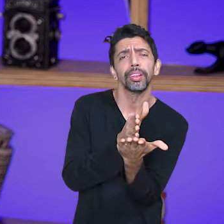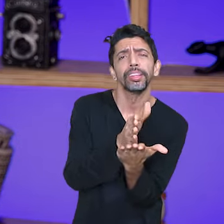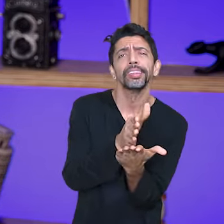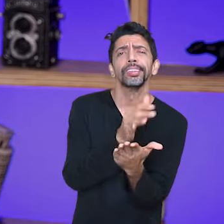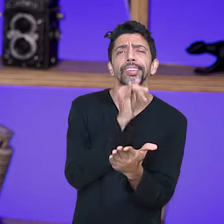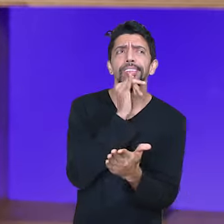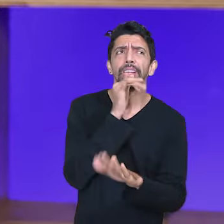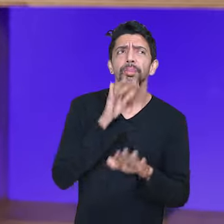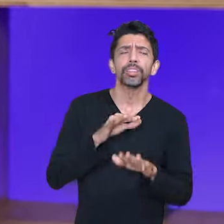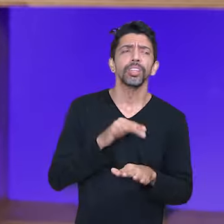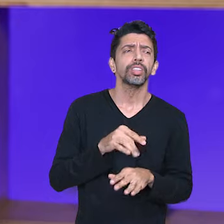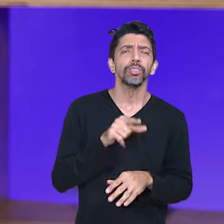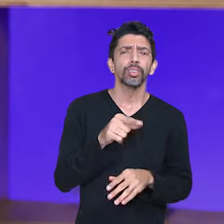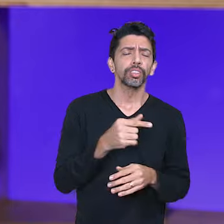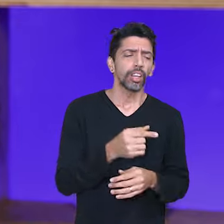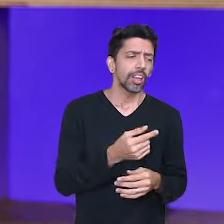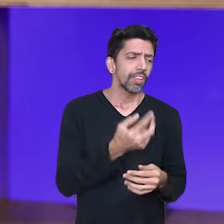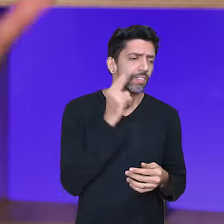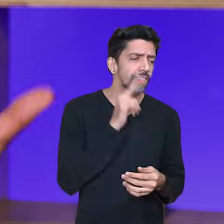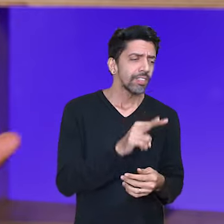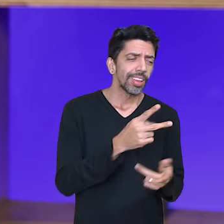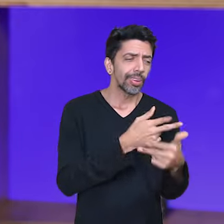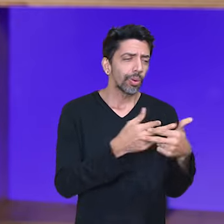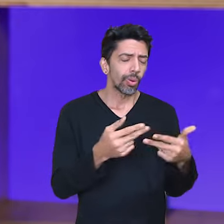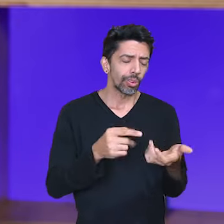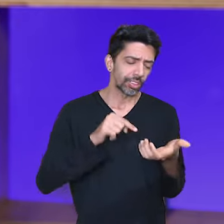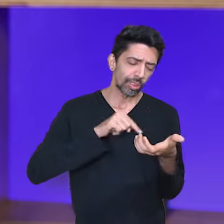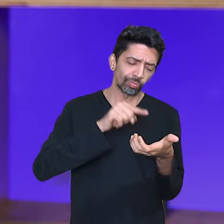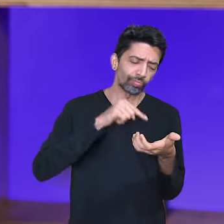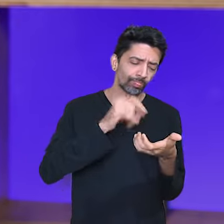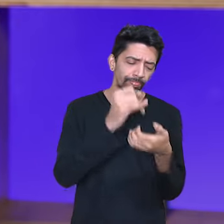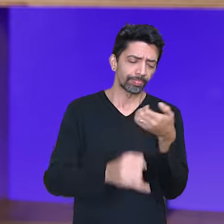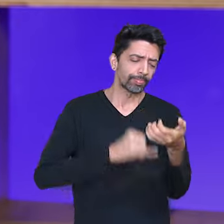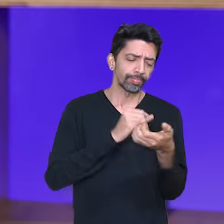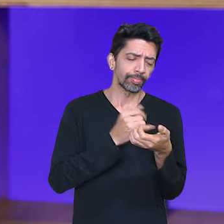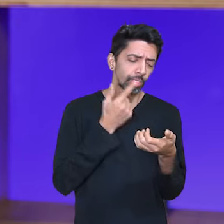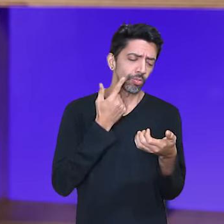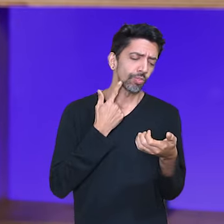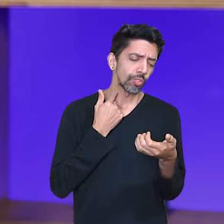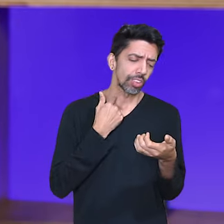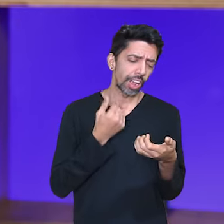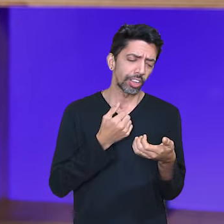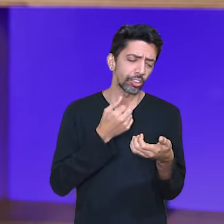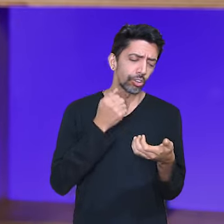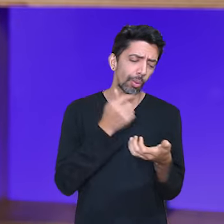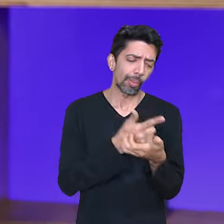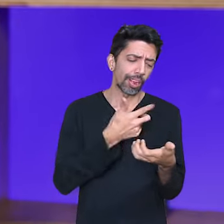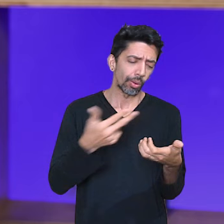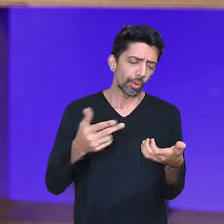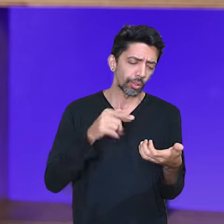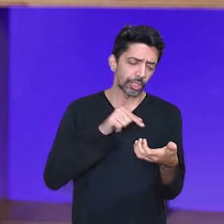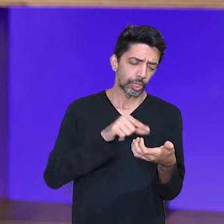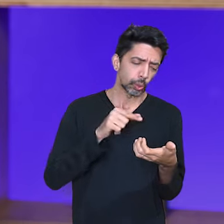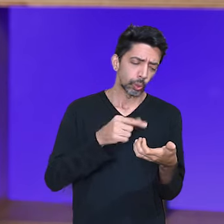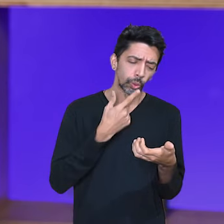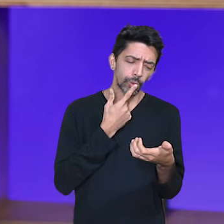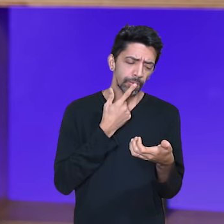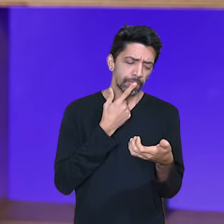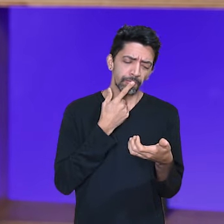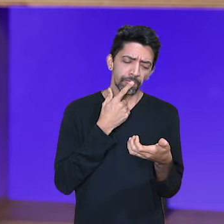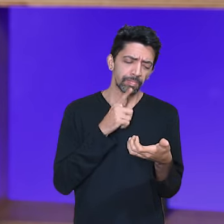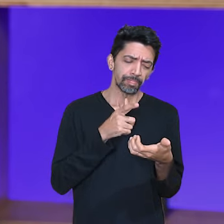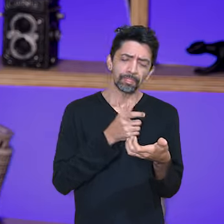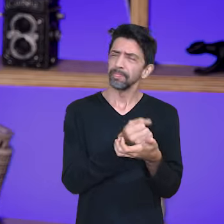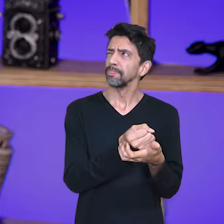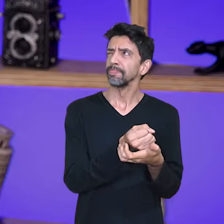aqueles imediatos para você curtir novos desejos e de verdade se tornar mais poderoso naquilo que